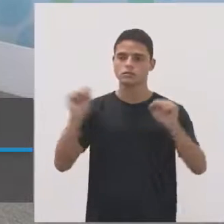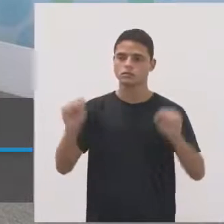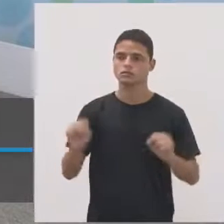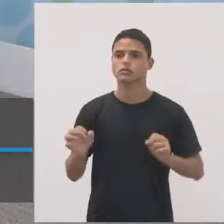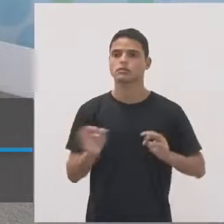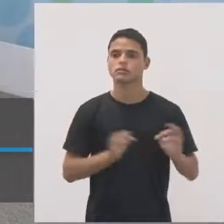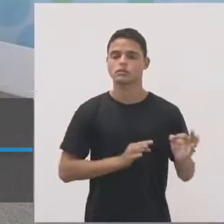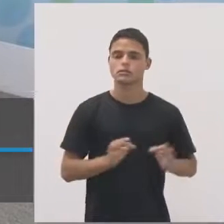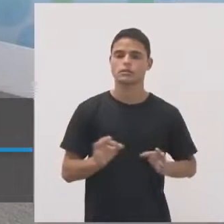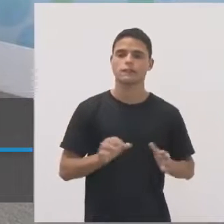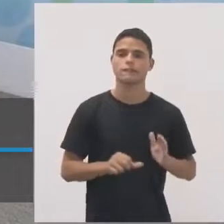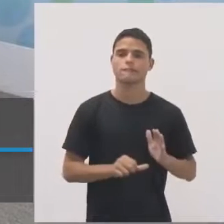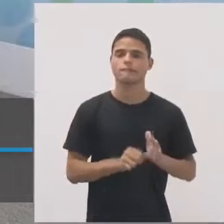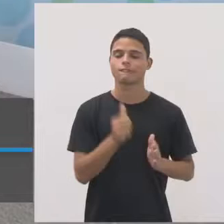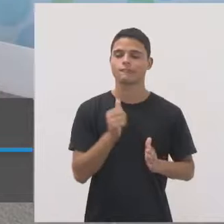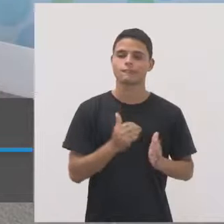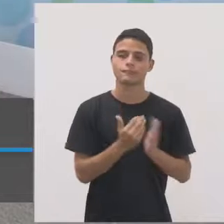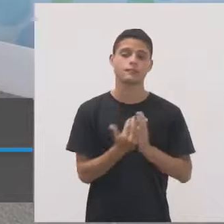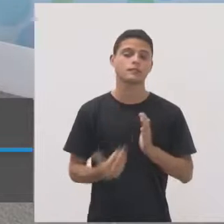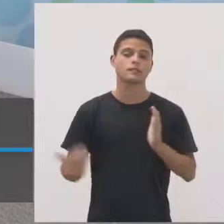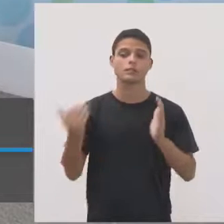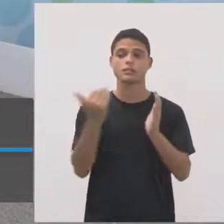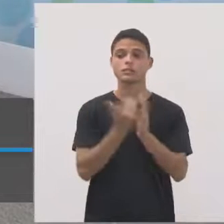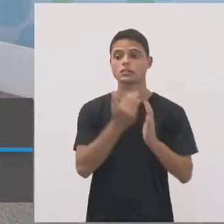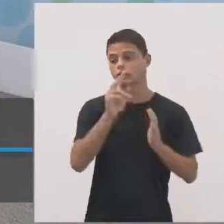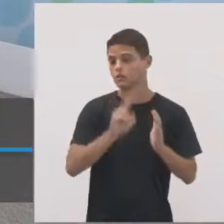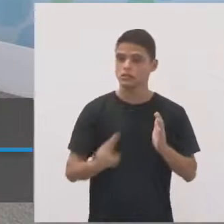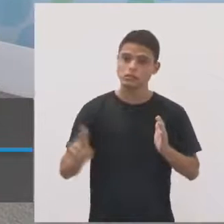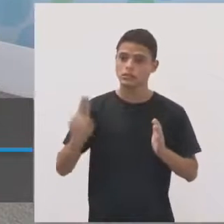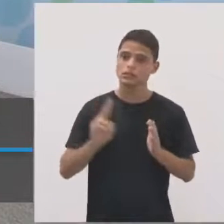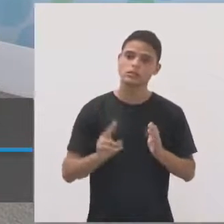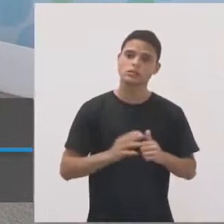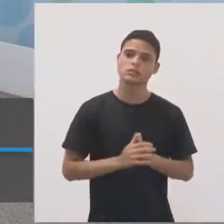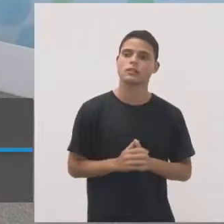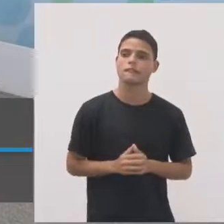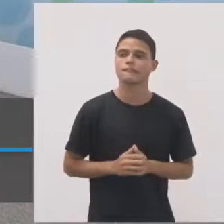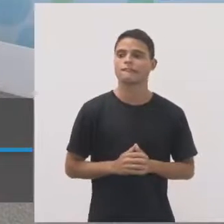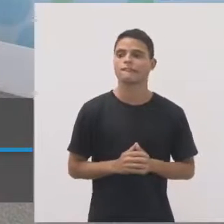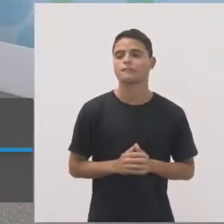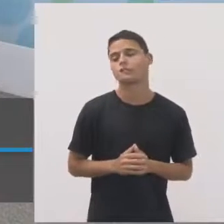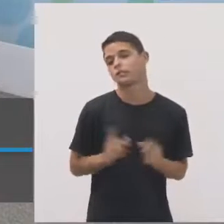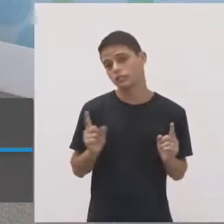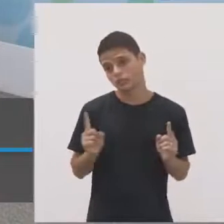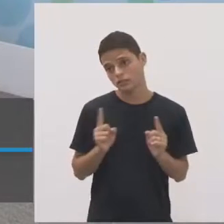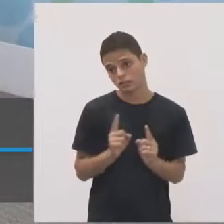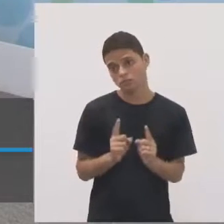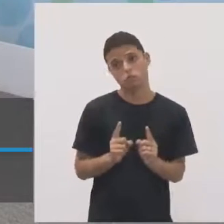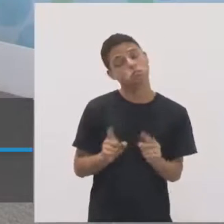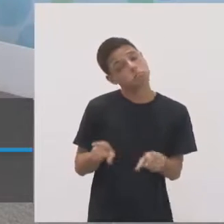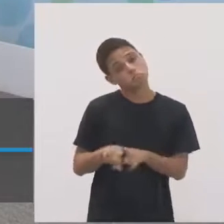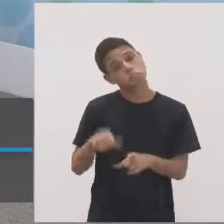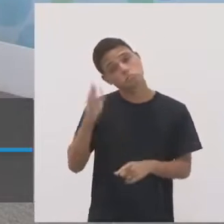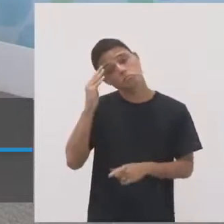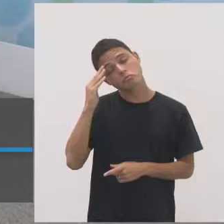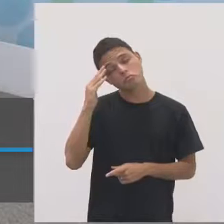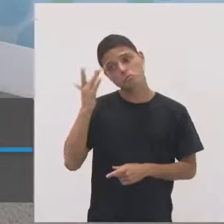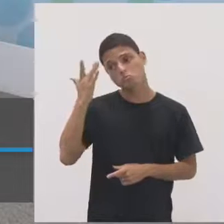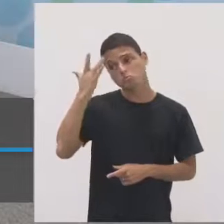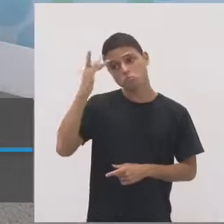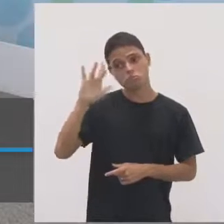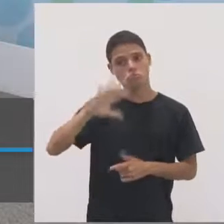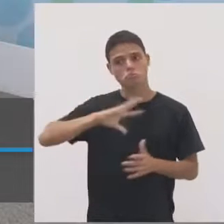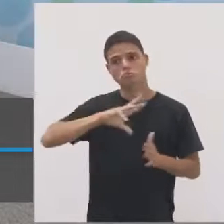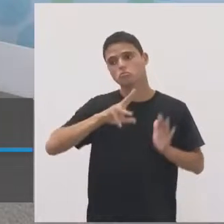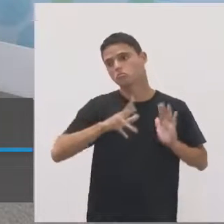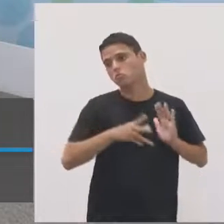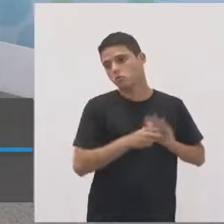falar os mais que são os mais utilizados, tá? Um pouquinho, sim, que eu também não sou expert, né? Sempre falo isso, a gente nunca sabe